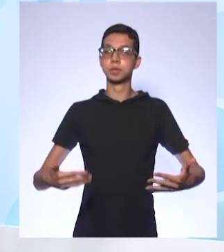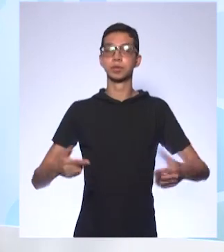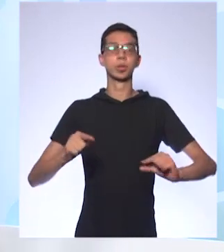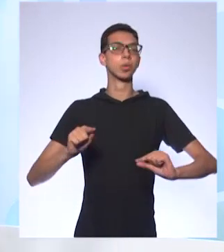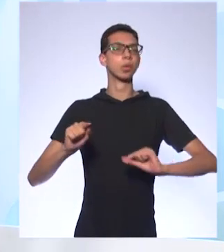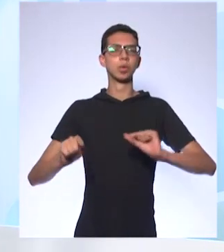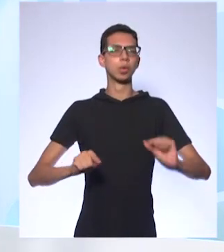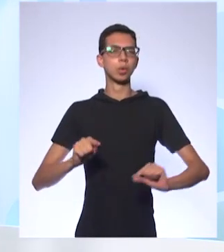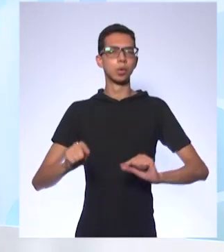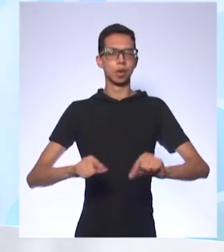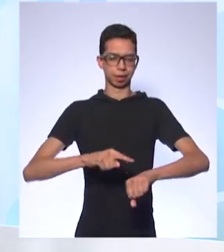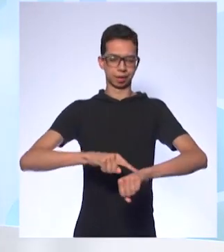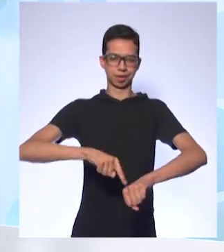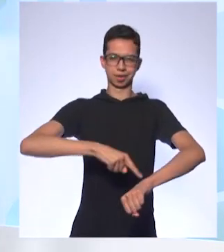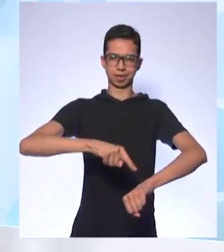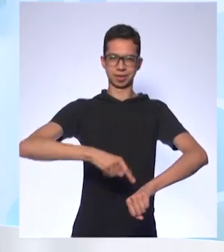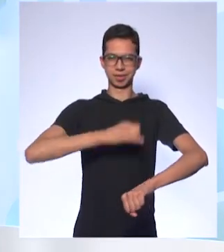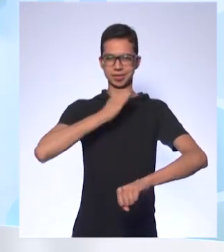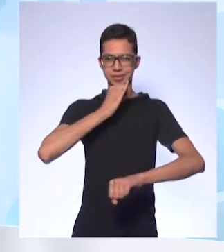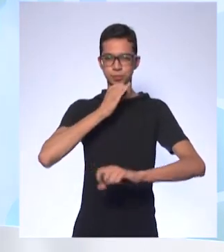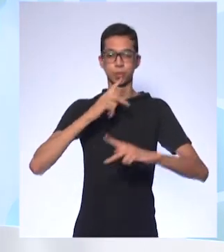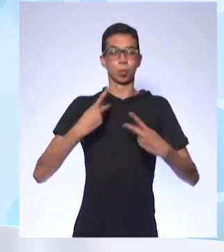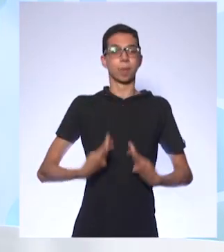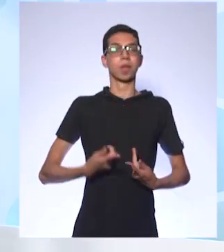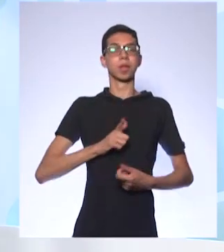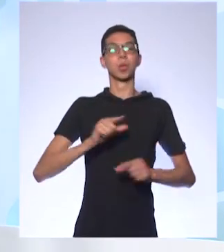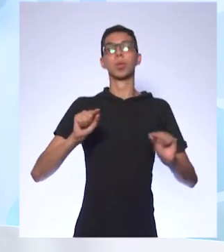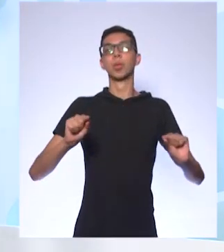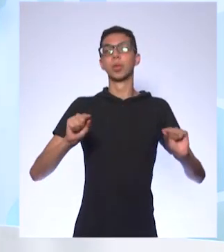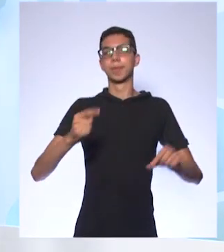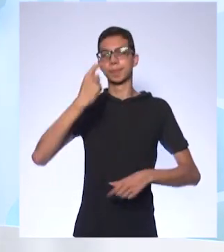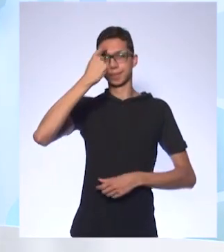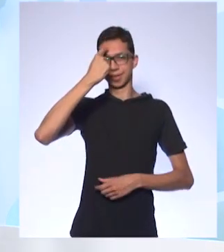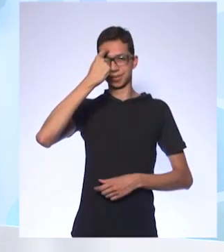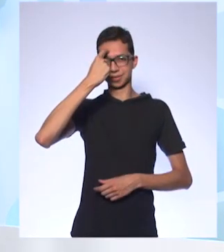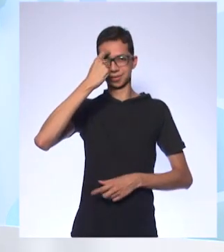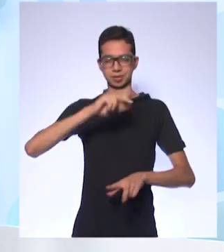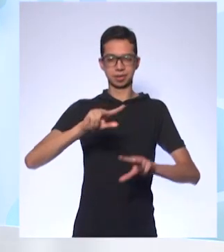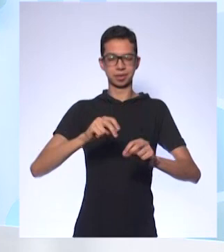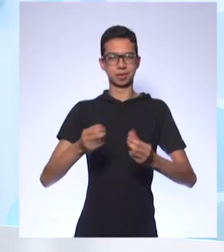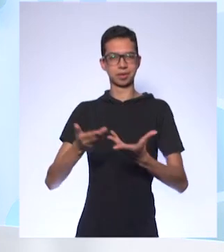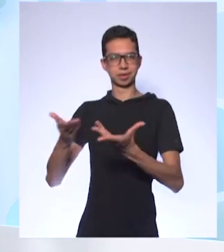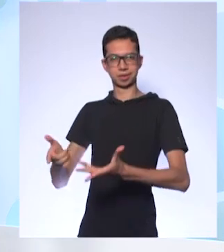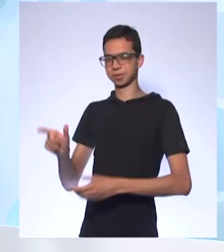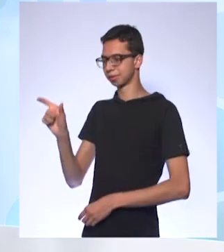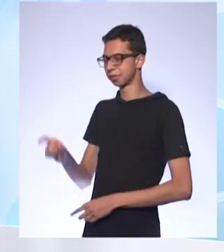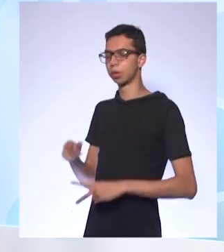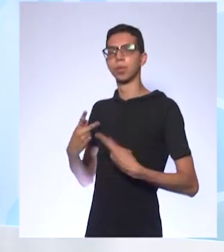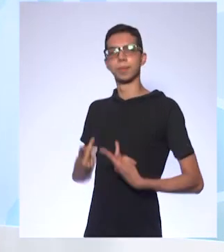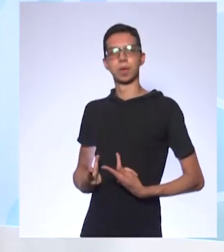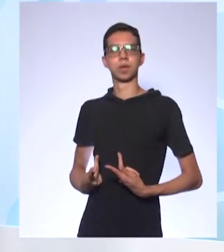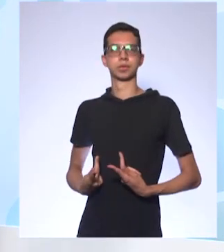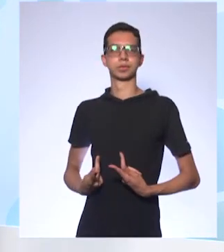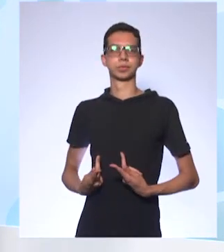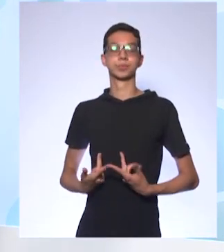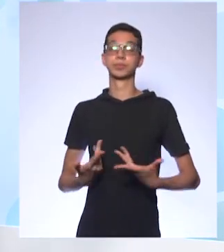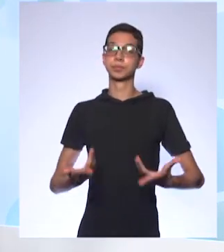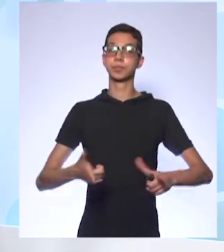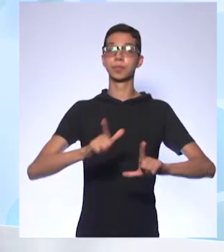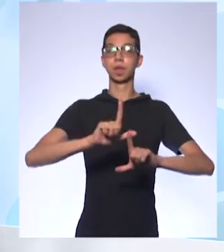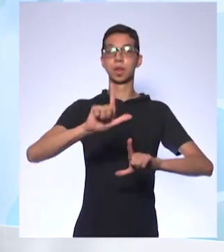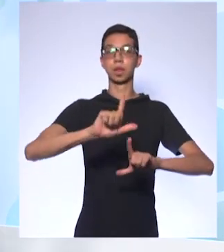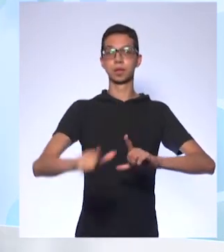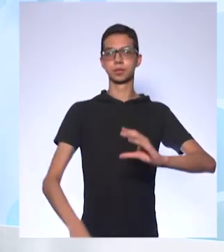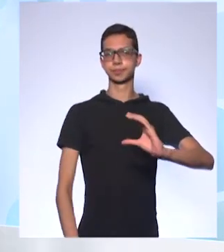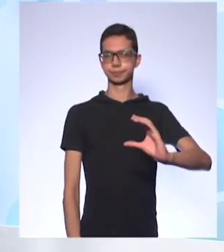o relógio traz ao humano quando ele é presenteado, né? Letra C, vamos ver